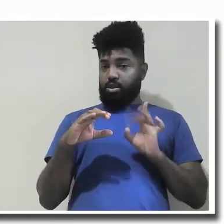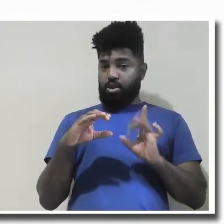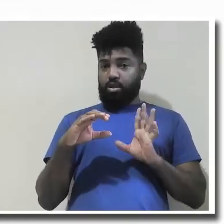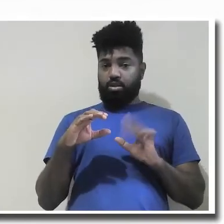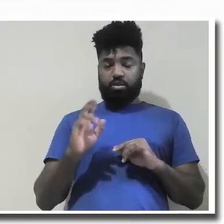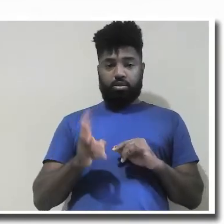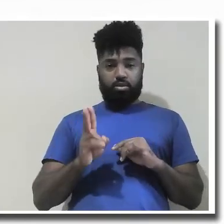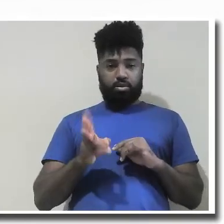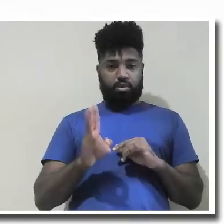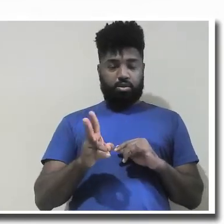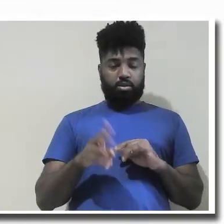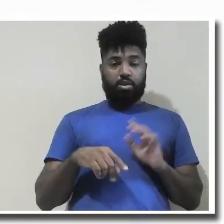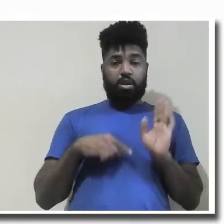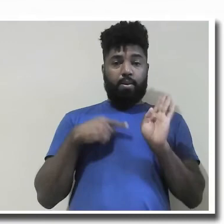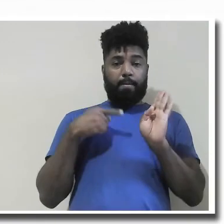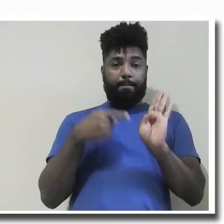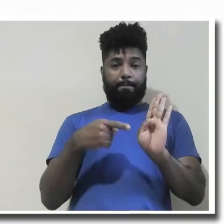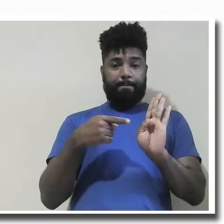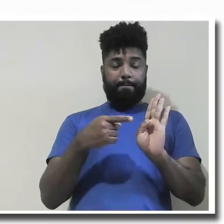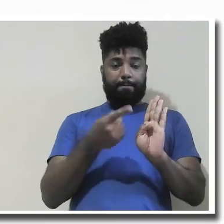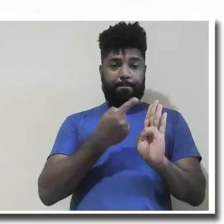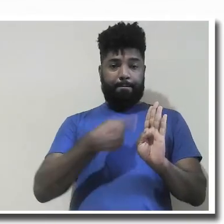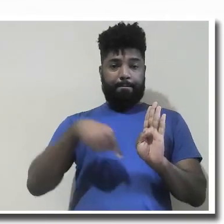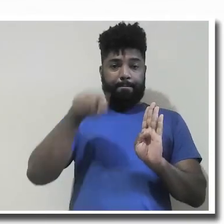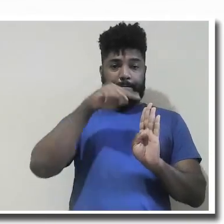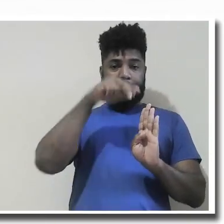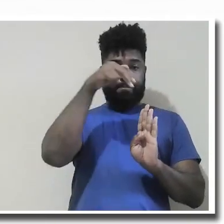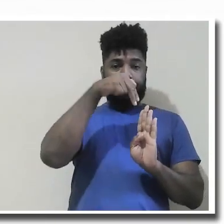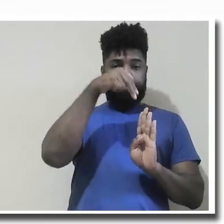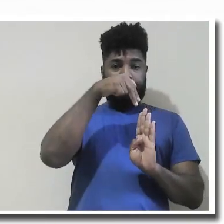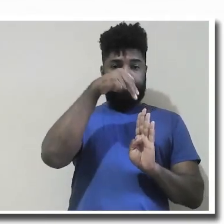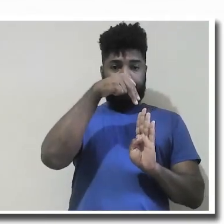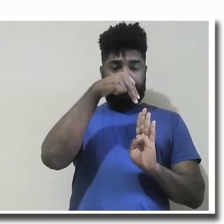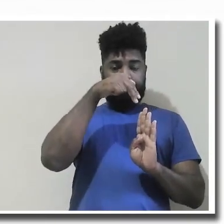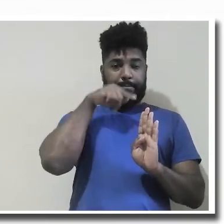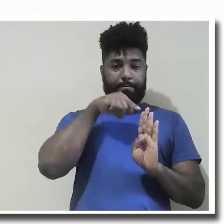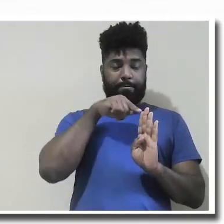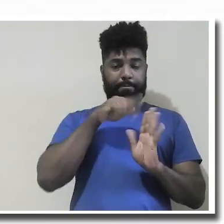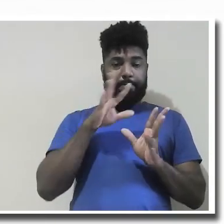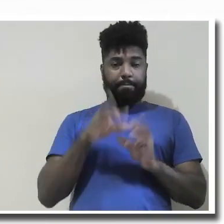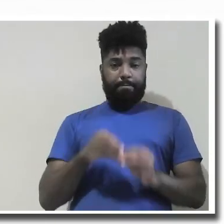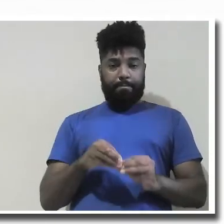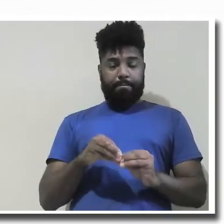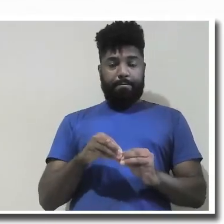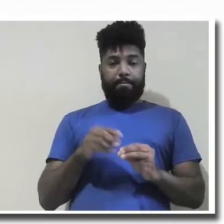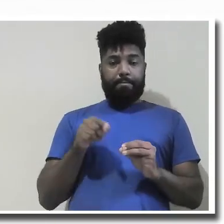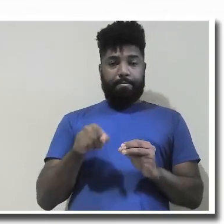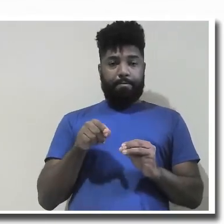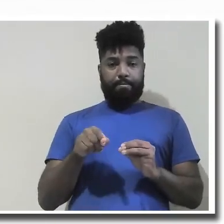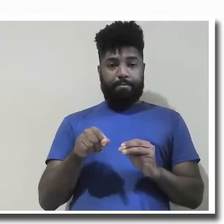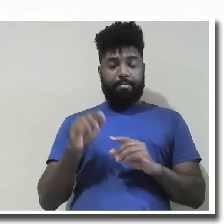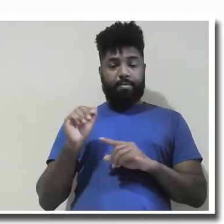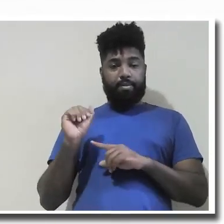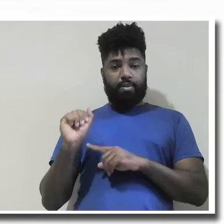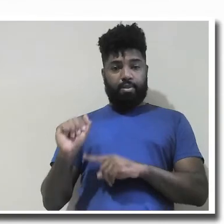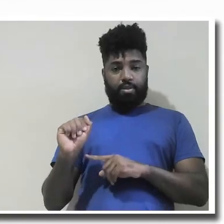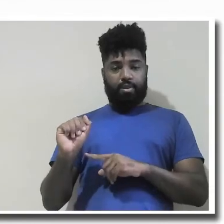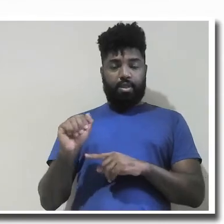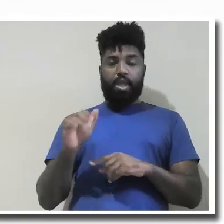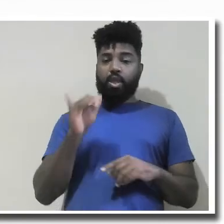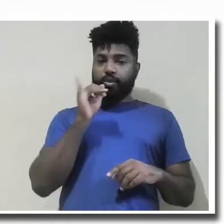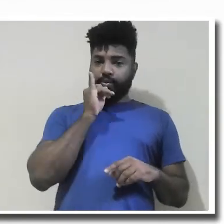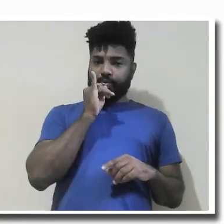o valor B elevado a n for igual a A. Como